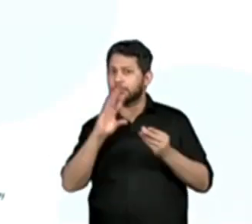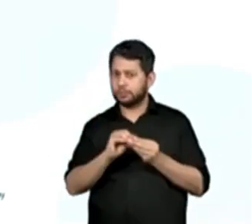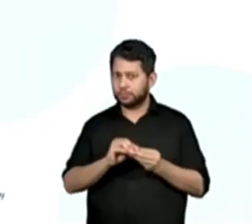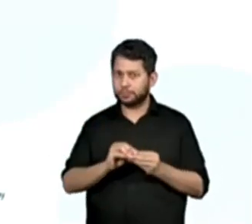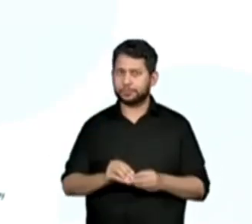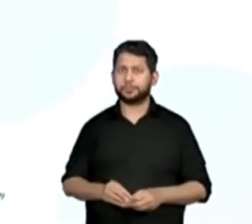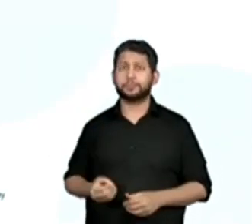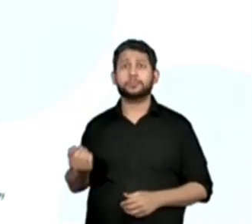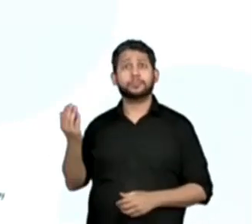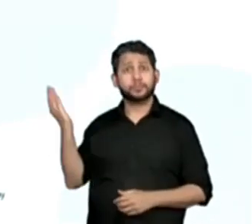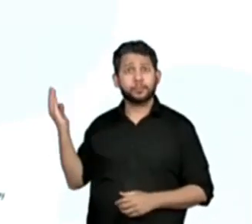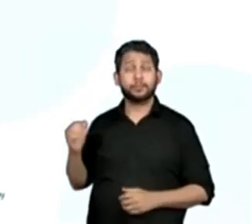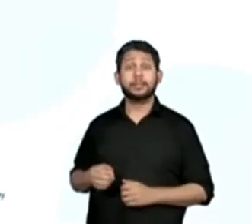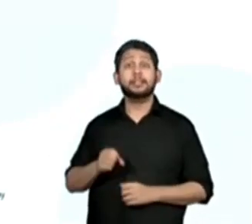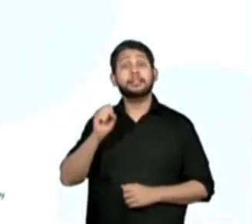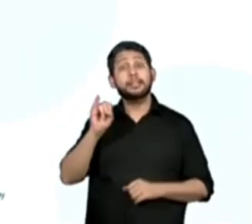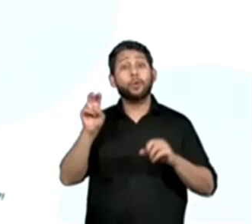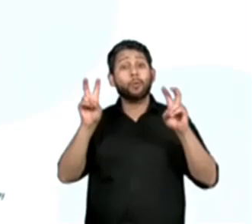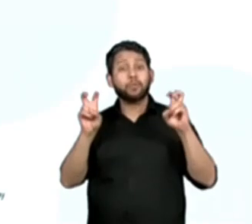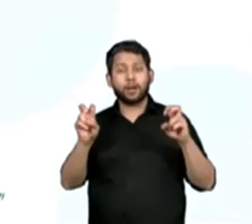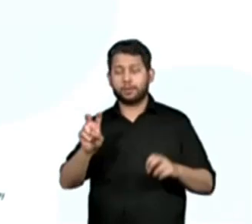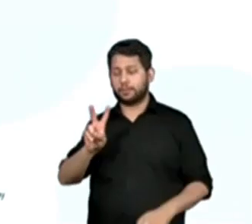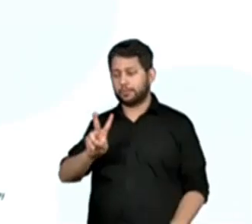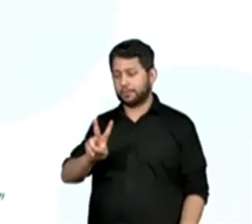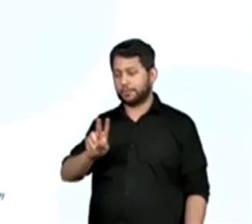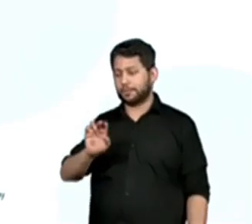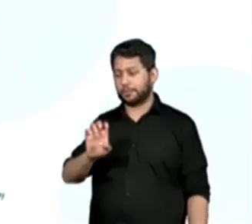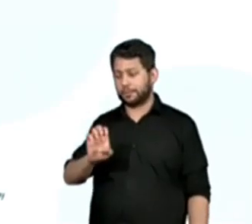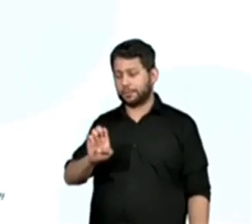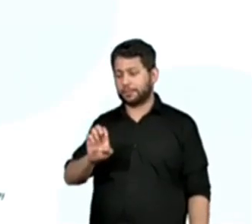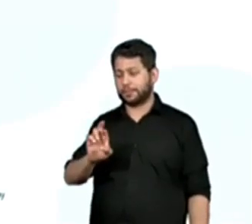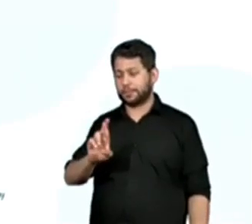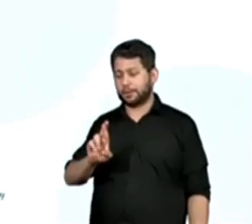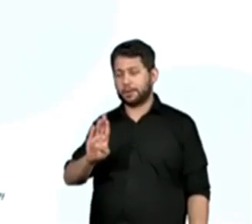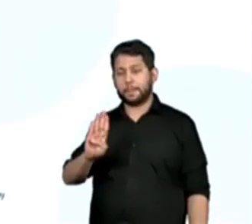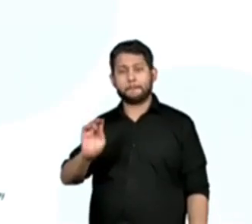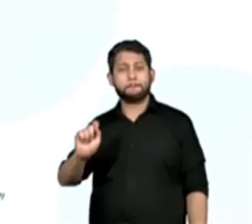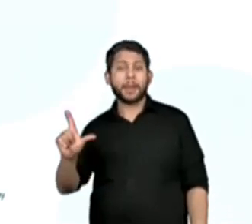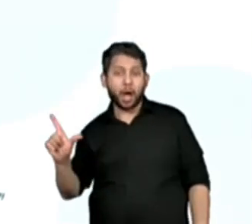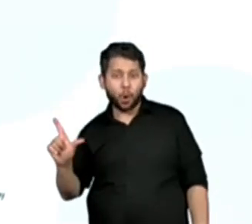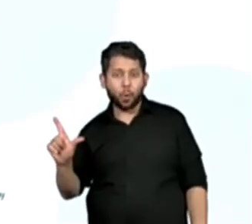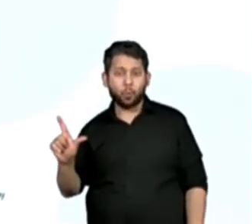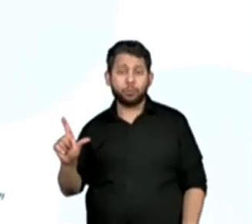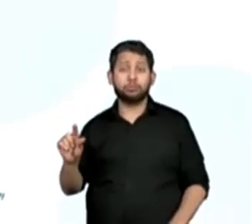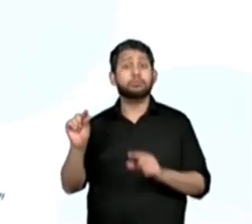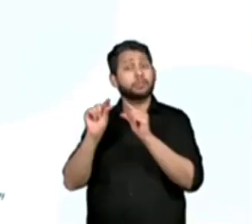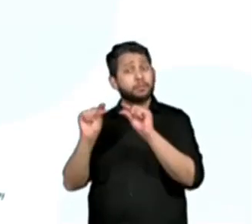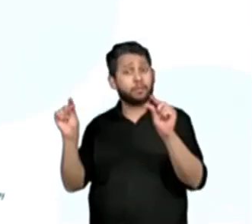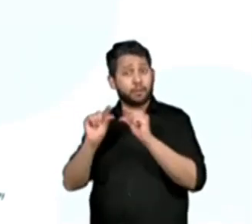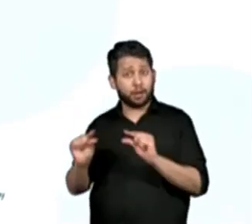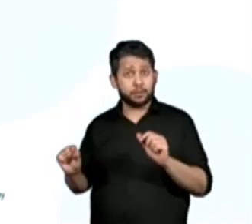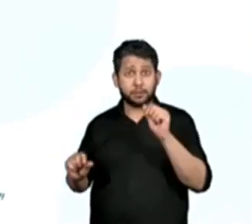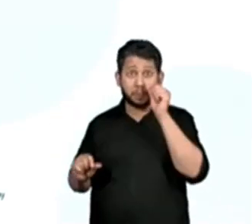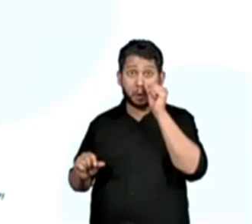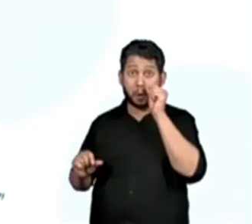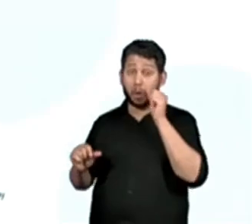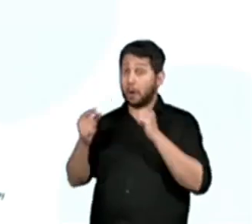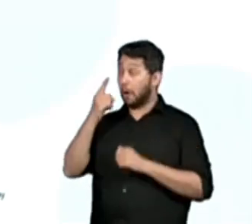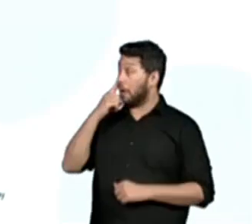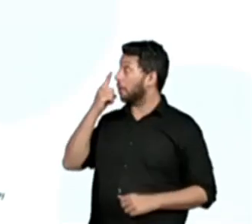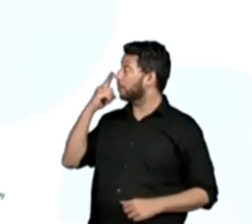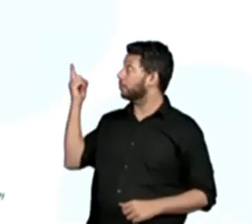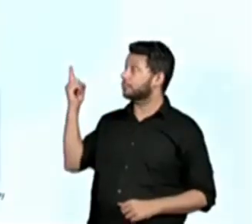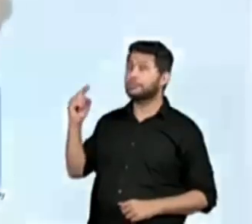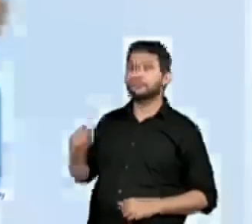estamos falando em elementos verbais e não verbais, por exemplo, eu tenho algumas imagens aqui, ó.